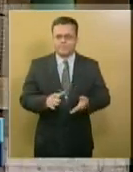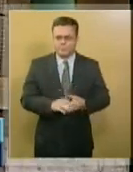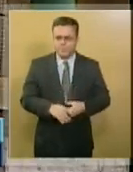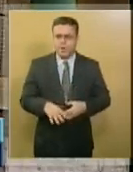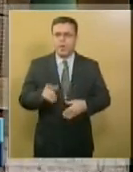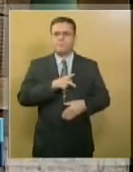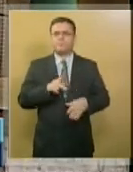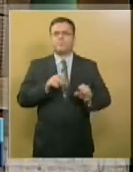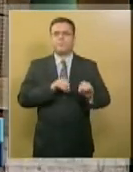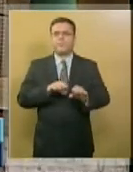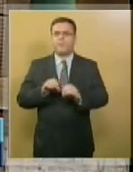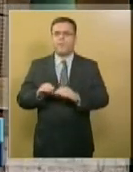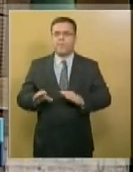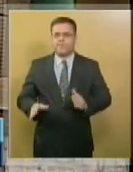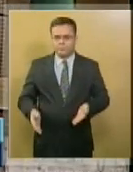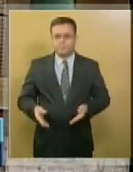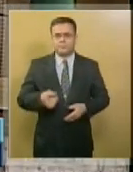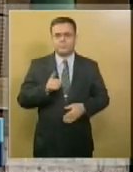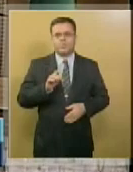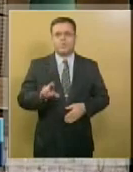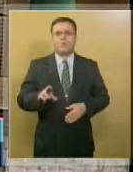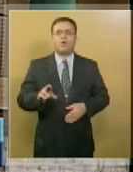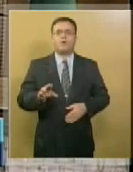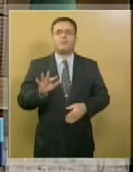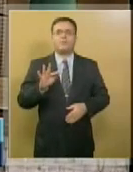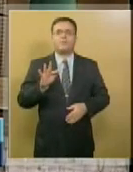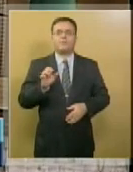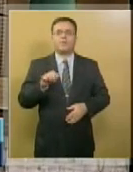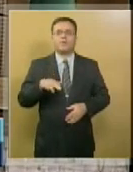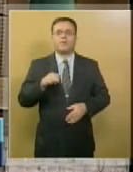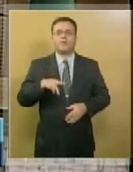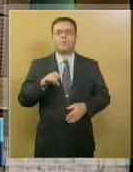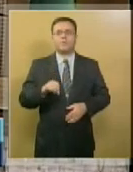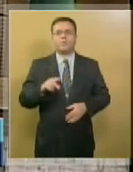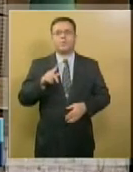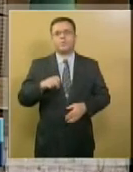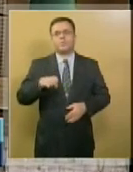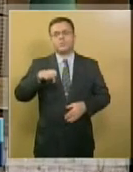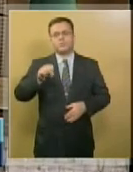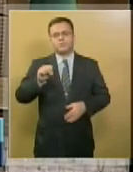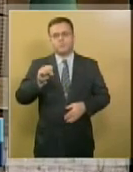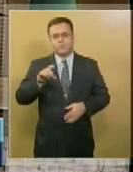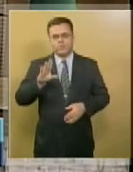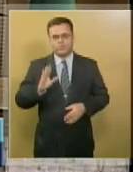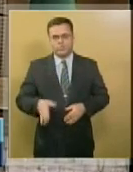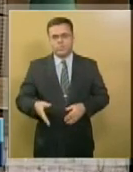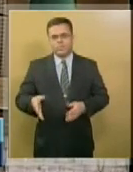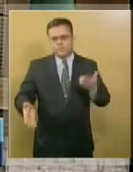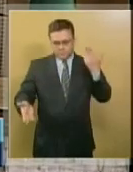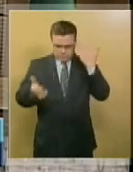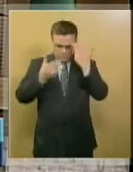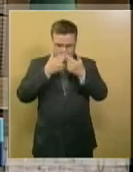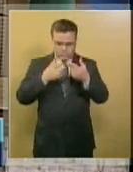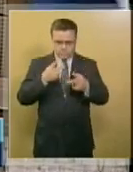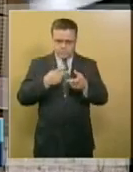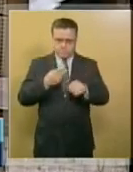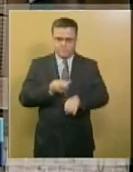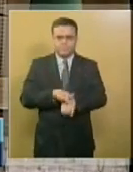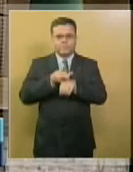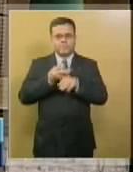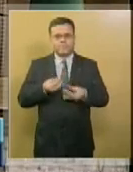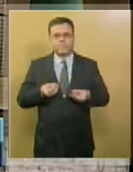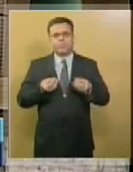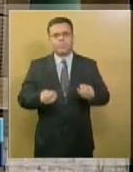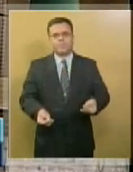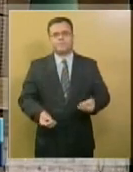educadora infantil, doutor Fernandes Guedes, por ter o seu trabalho em sala de aula reconhecido e premiado através